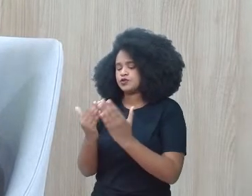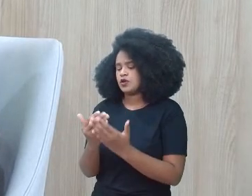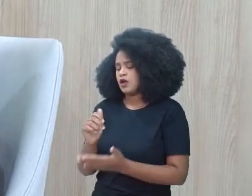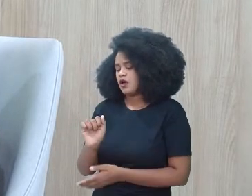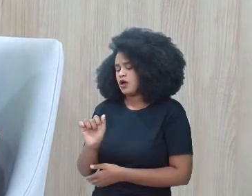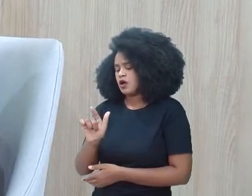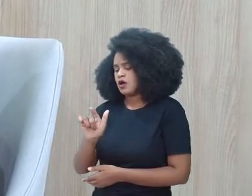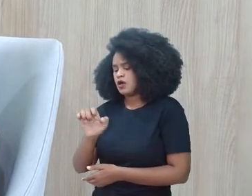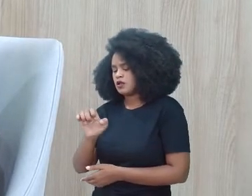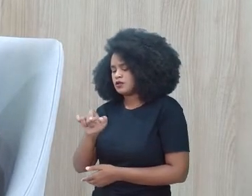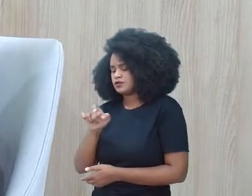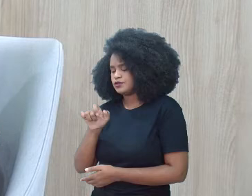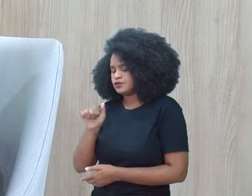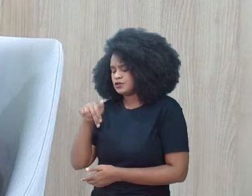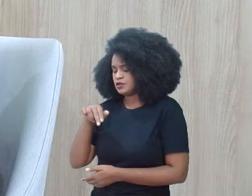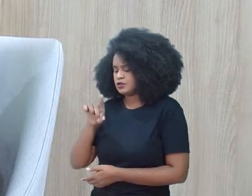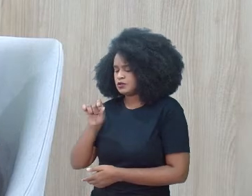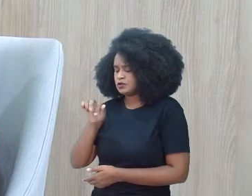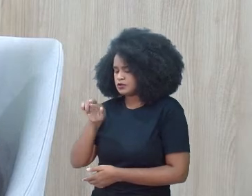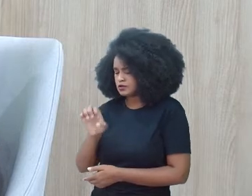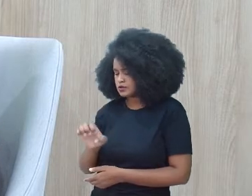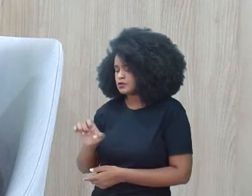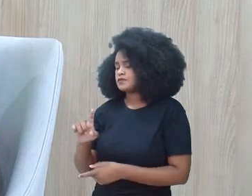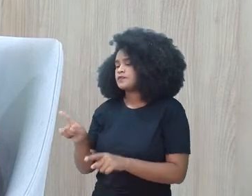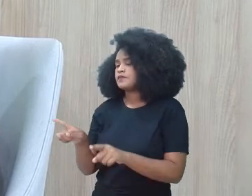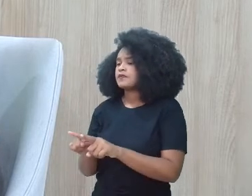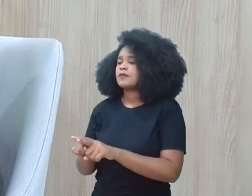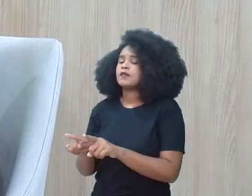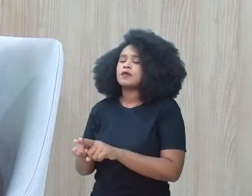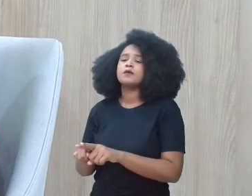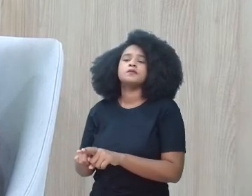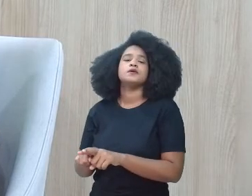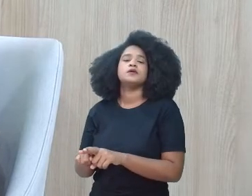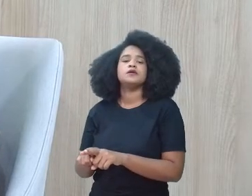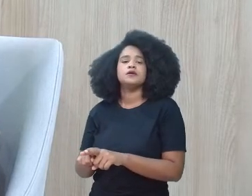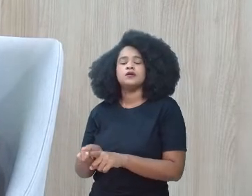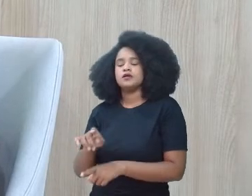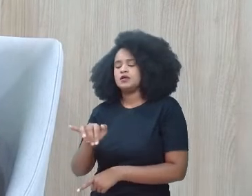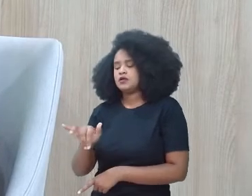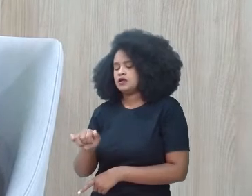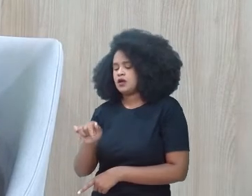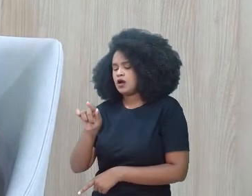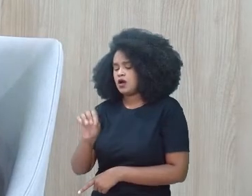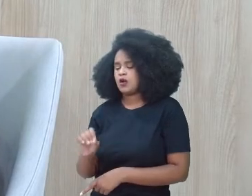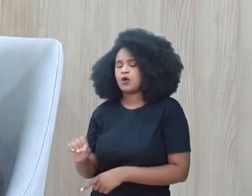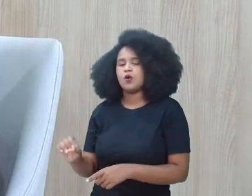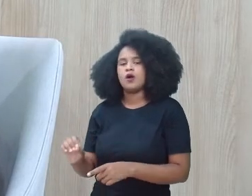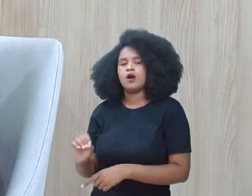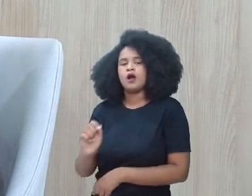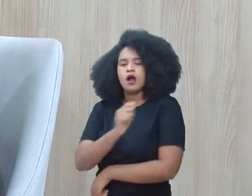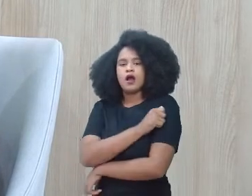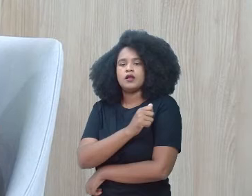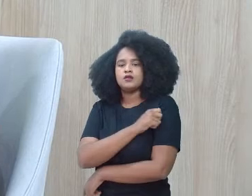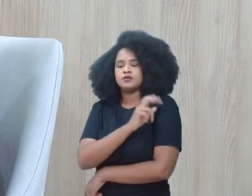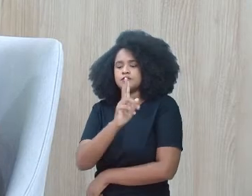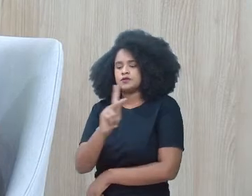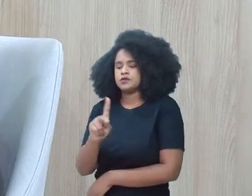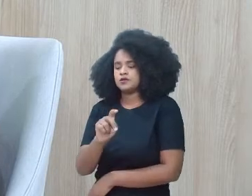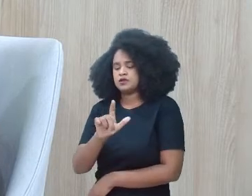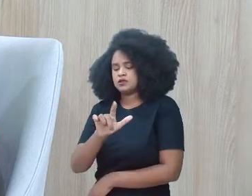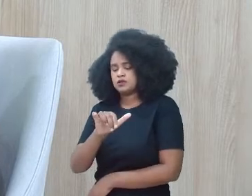a participação. Tem Iago, que é aluno da professora Ítala, ele só não colocou aqui o nome da